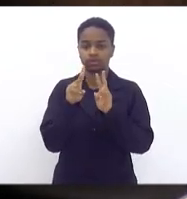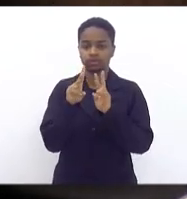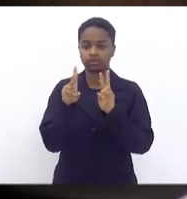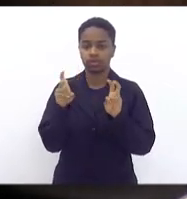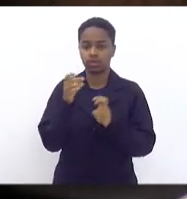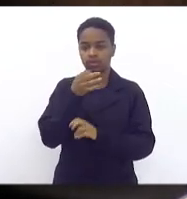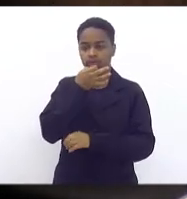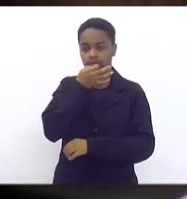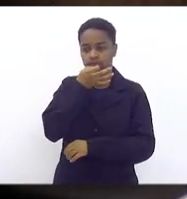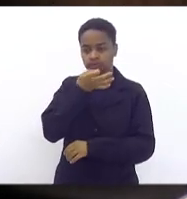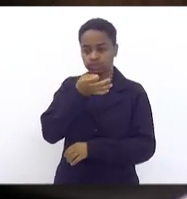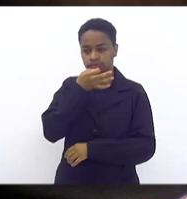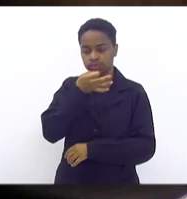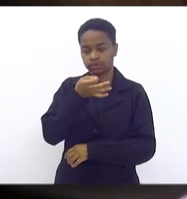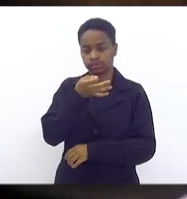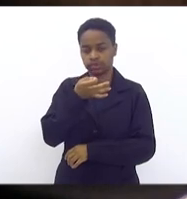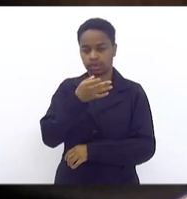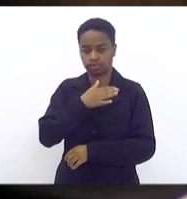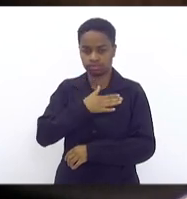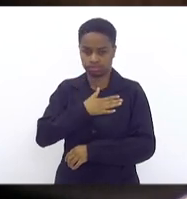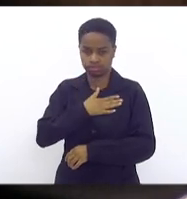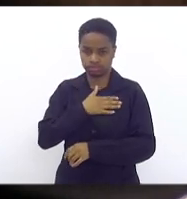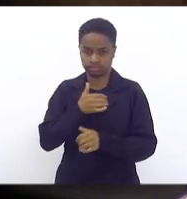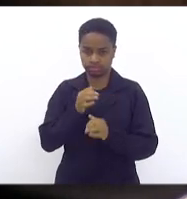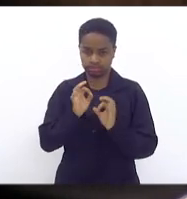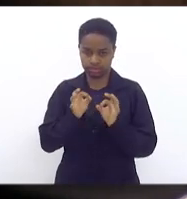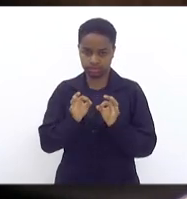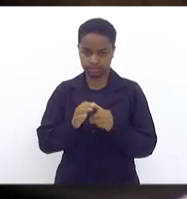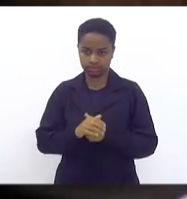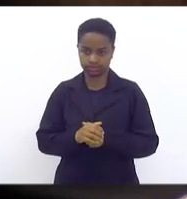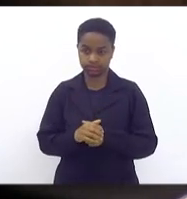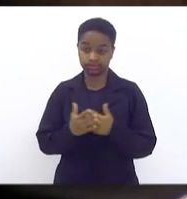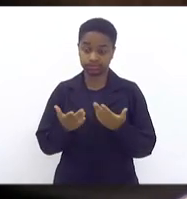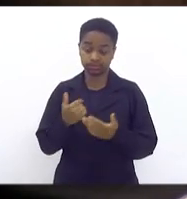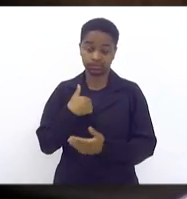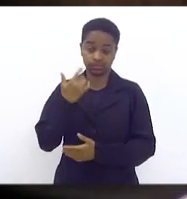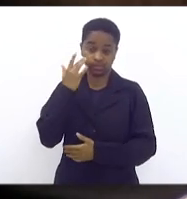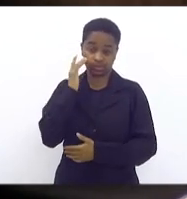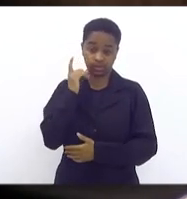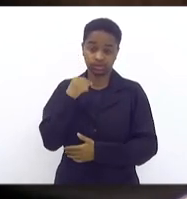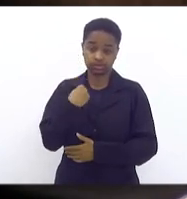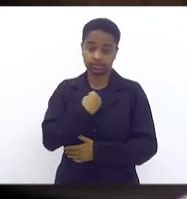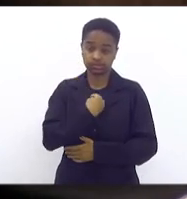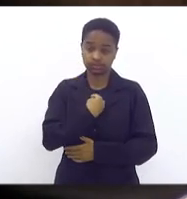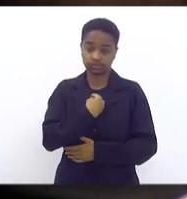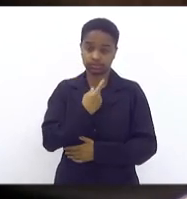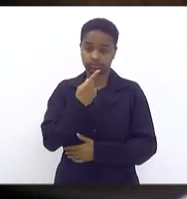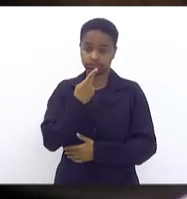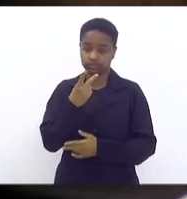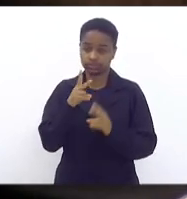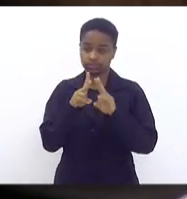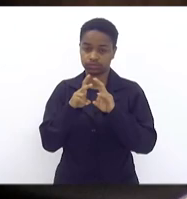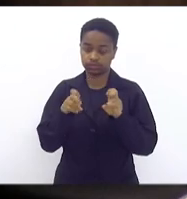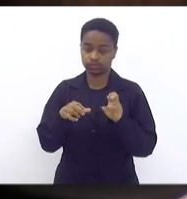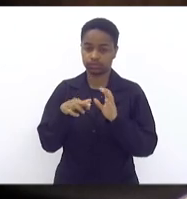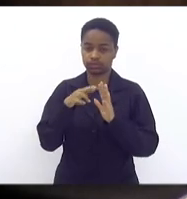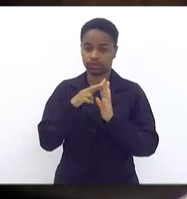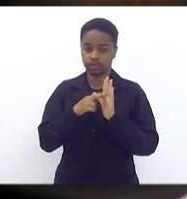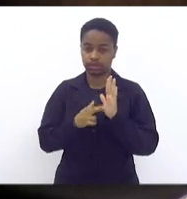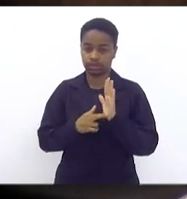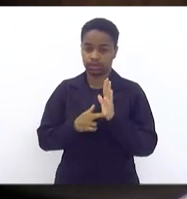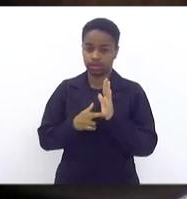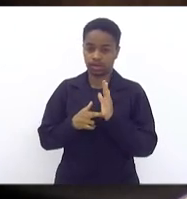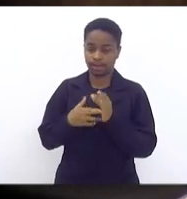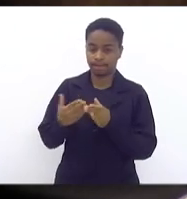sugestão que eu teria e acho que a gente tá falando de as normas processuais a gente